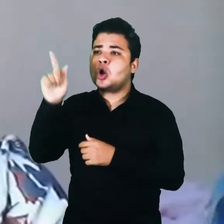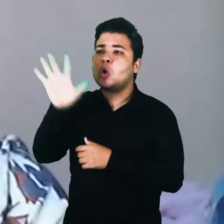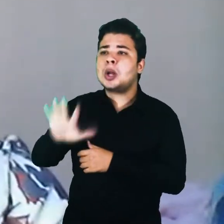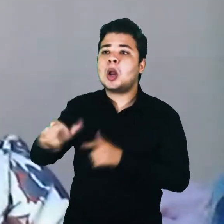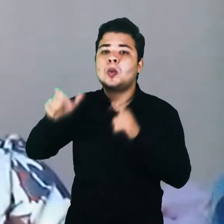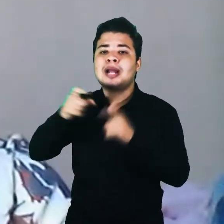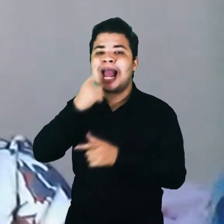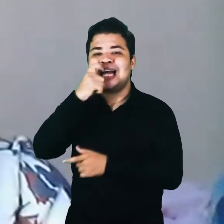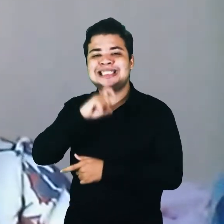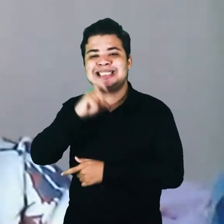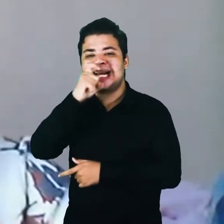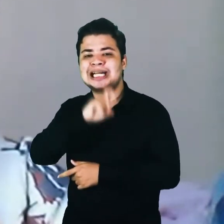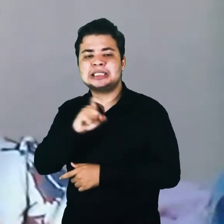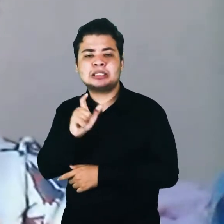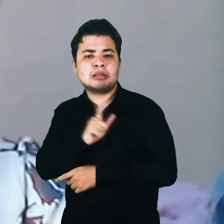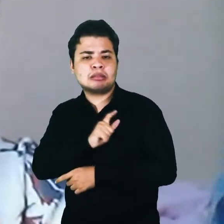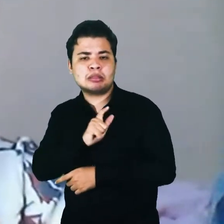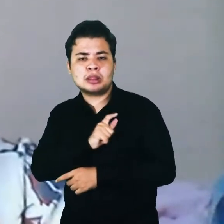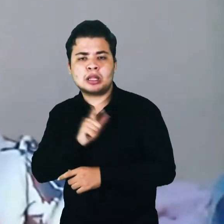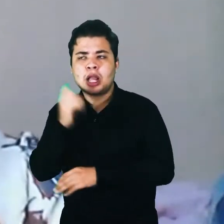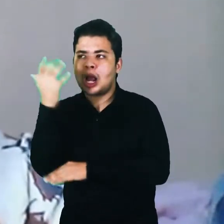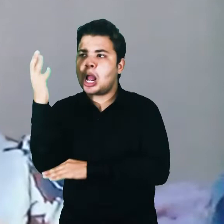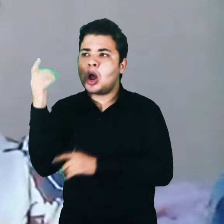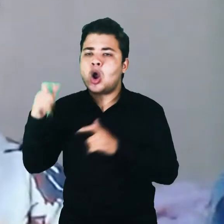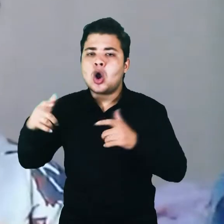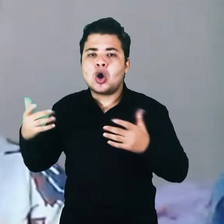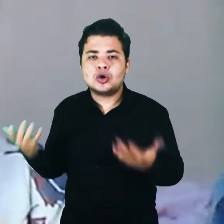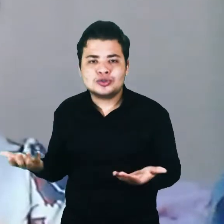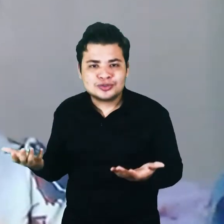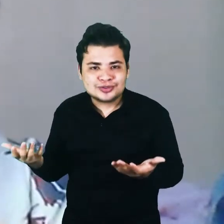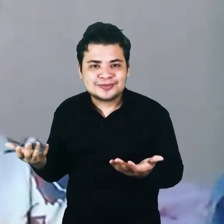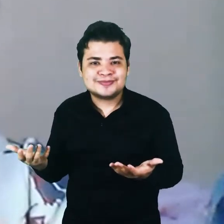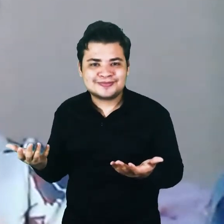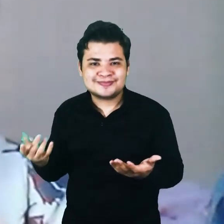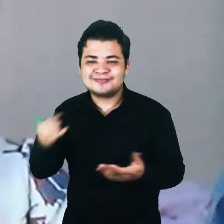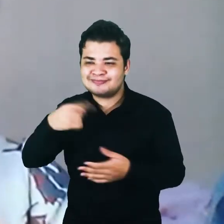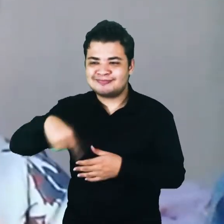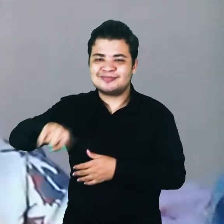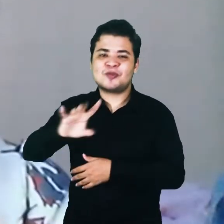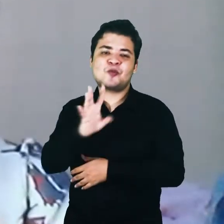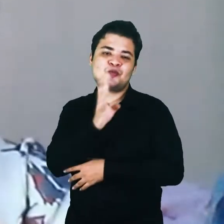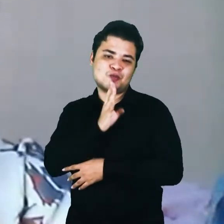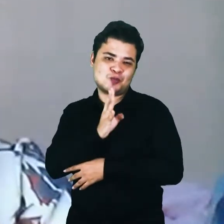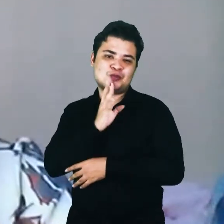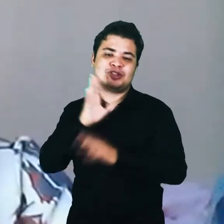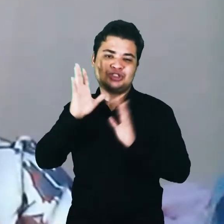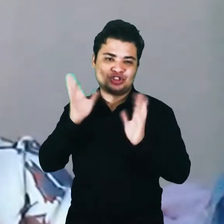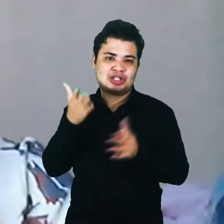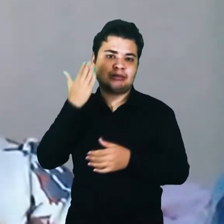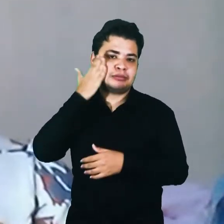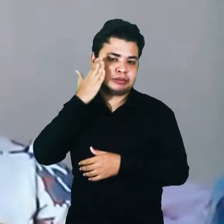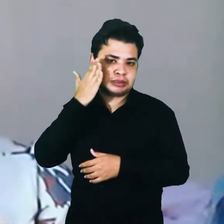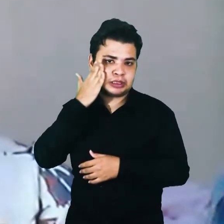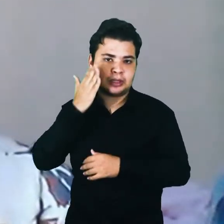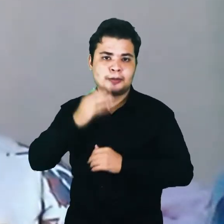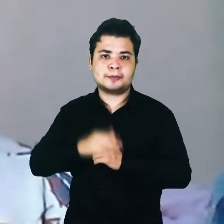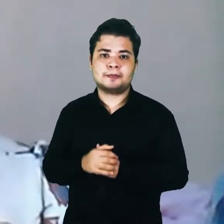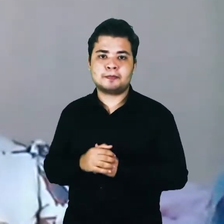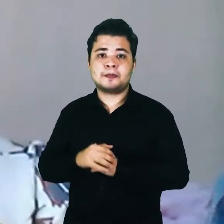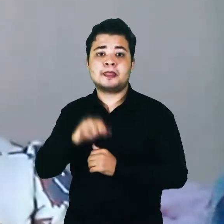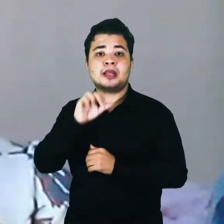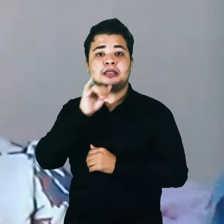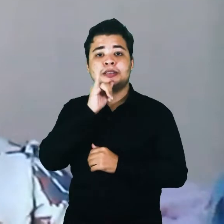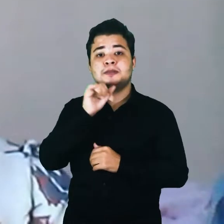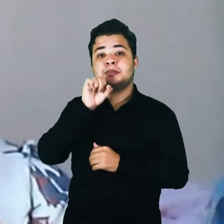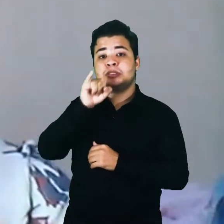em Goiás, né? Ou uma mangabeira, que são plantas que vocês conhecem bem. Se a gente fosse